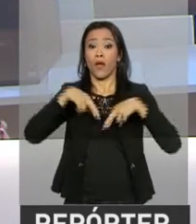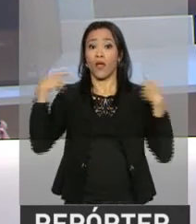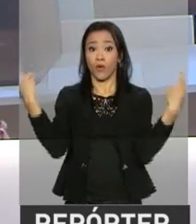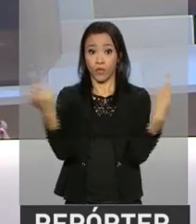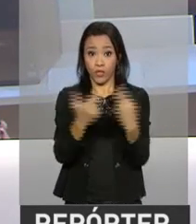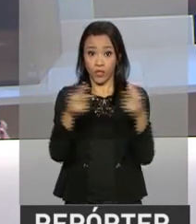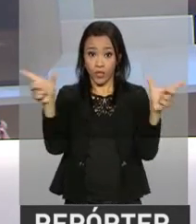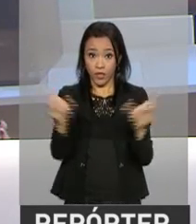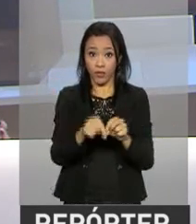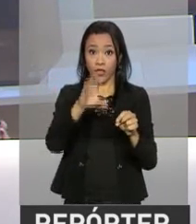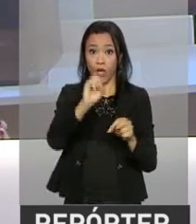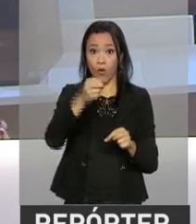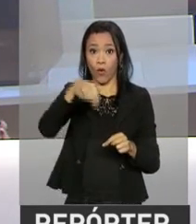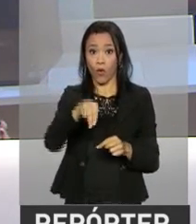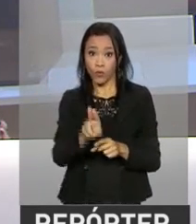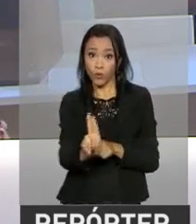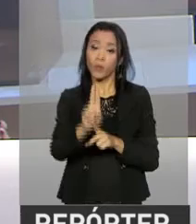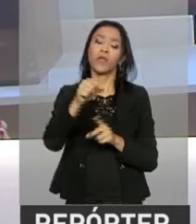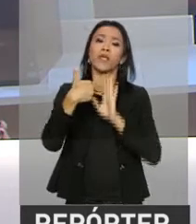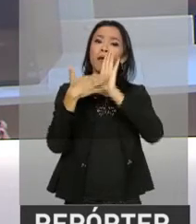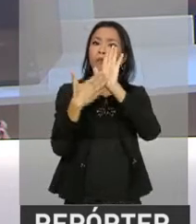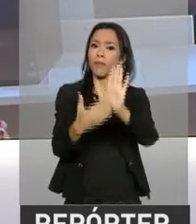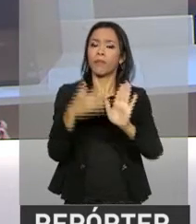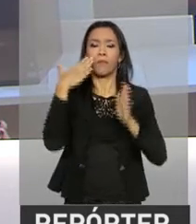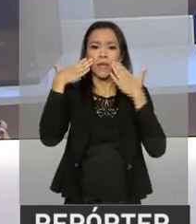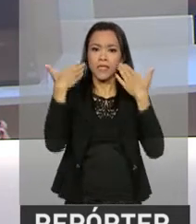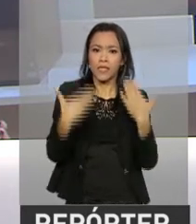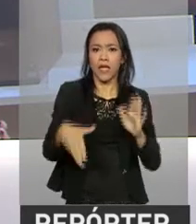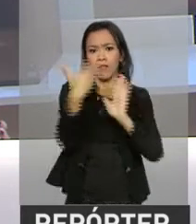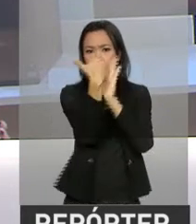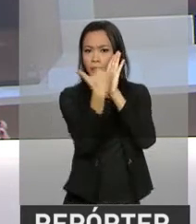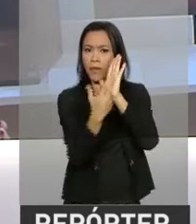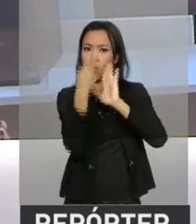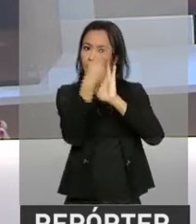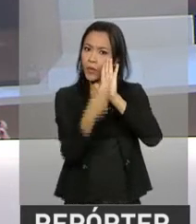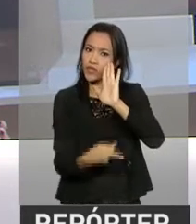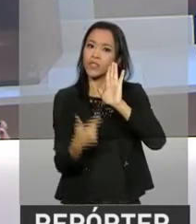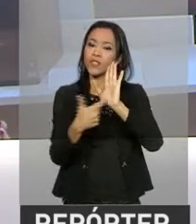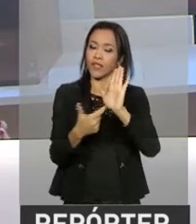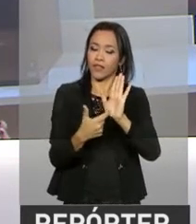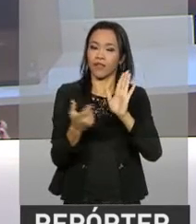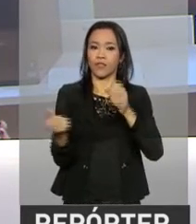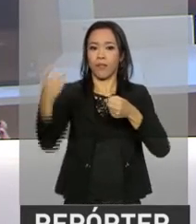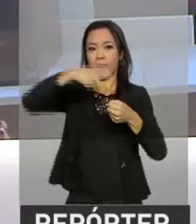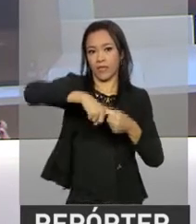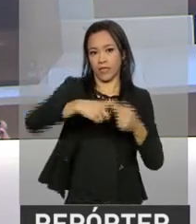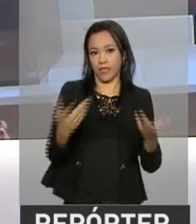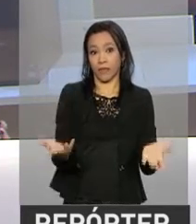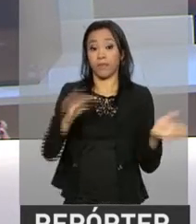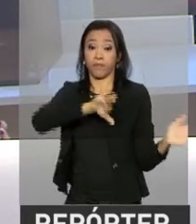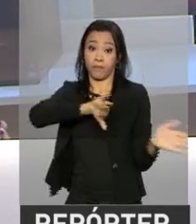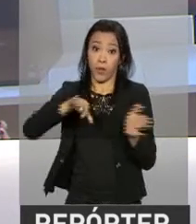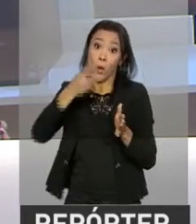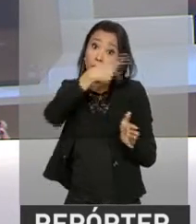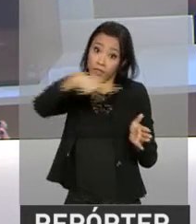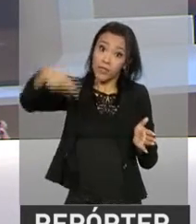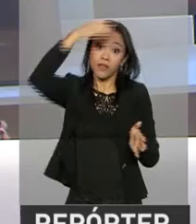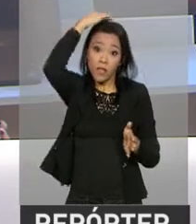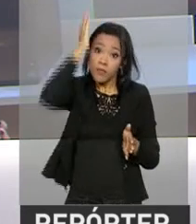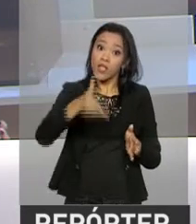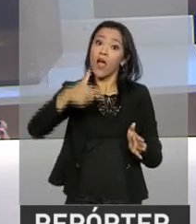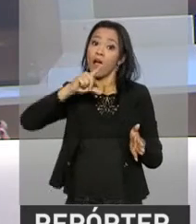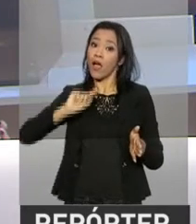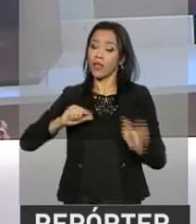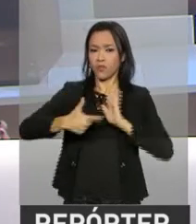das Nações Unidas e apresentaram o programa de parcerias de investimentos a investidores estrangeiros o presidente temer já havia apresentado